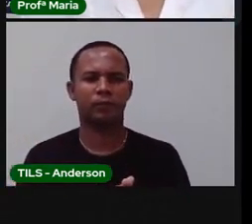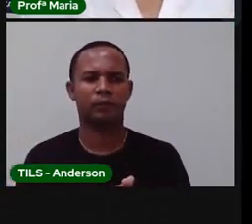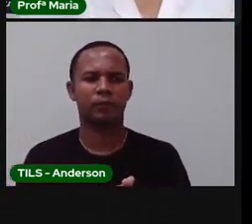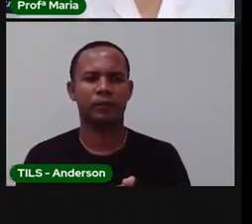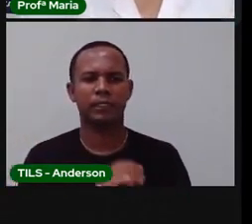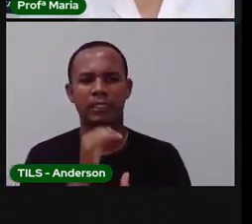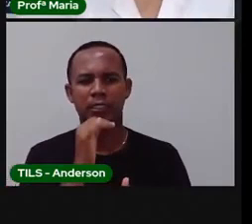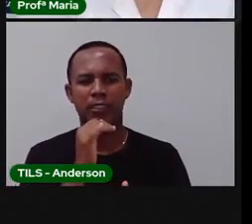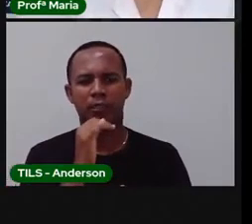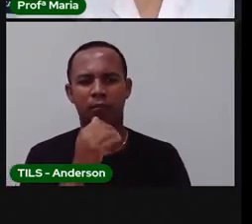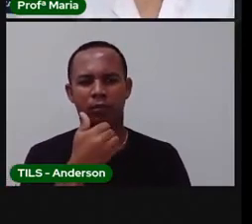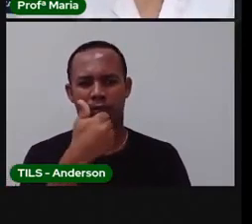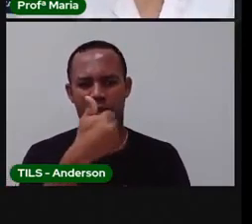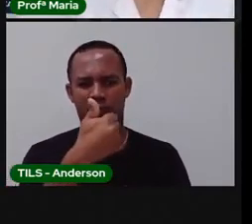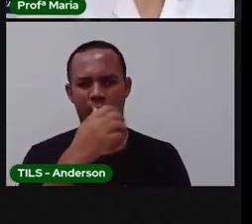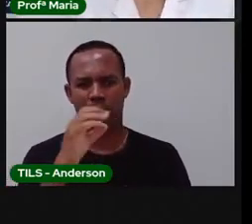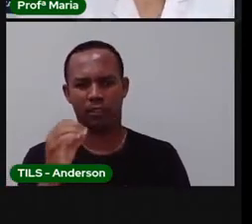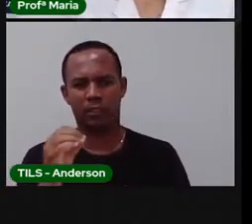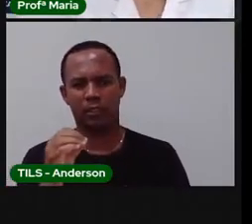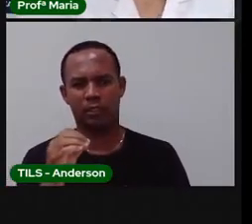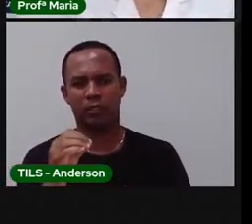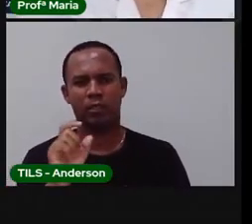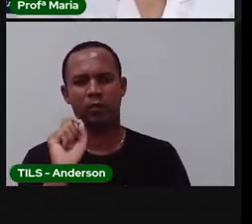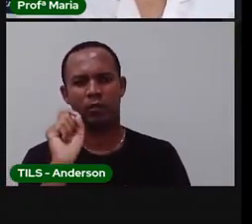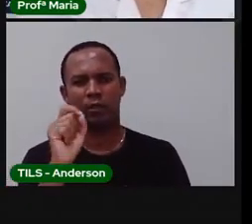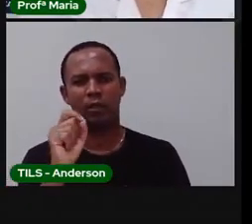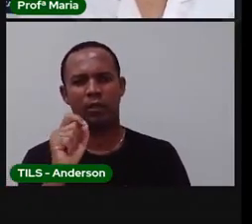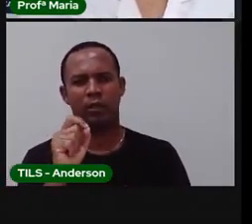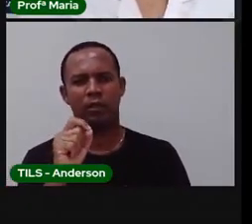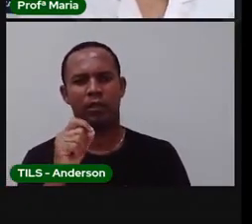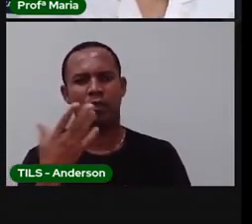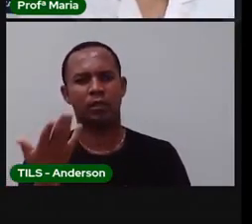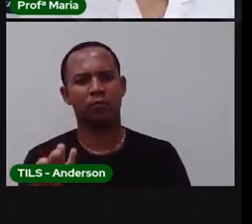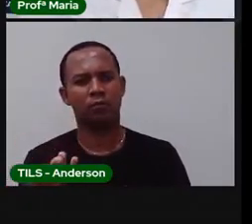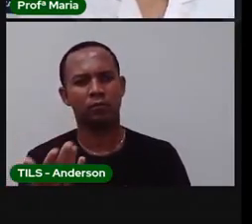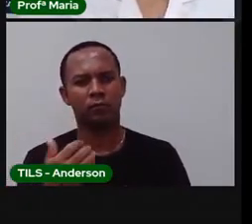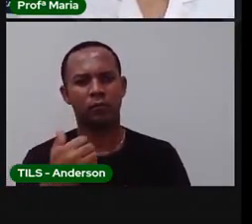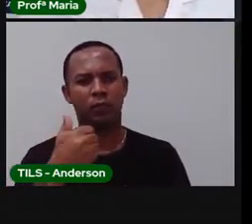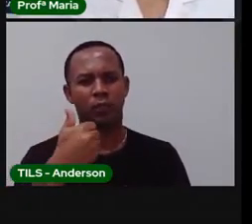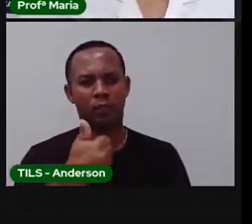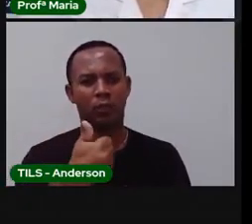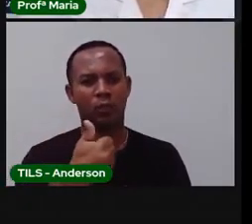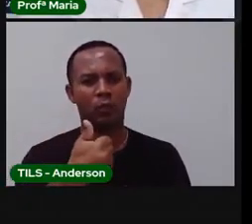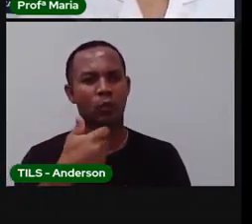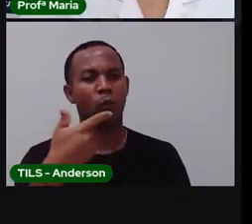se dezena é 10, dúzia é o quê? Você sabe, Anderson?